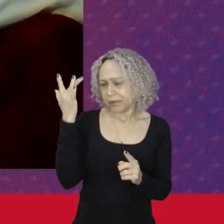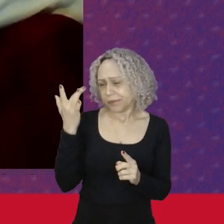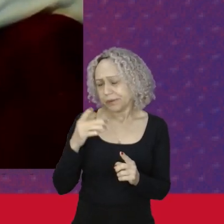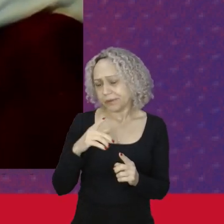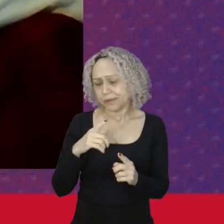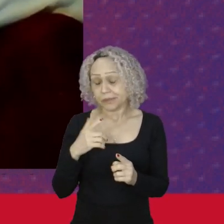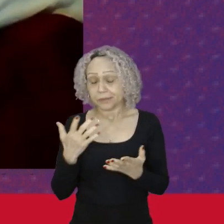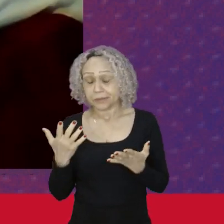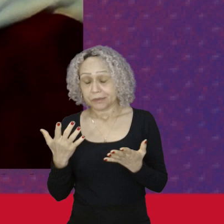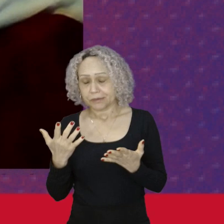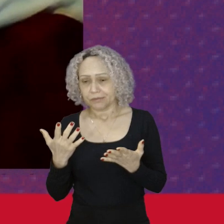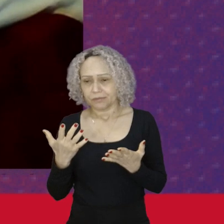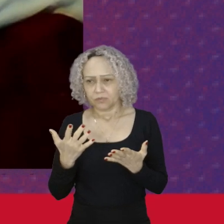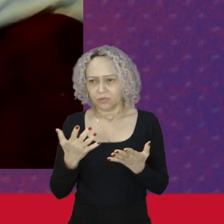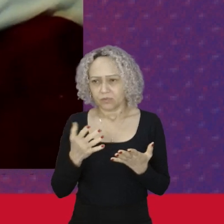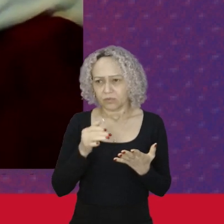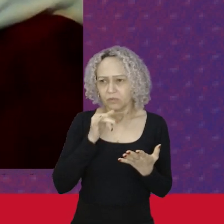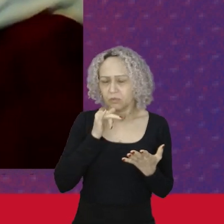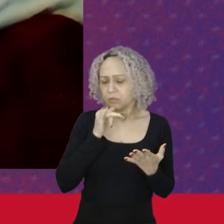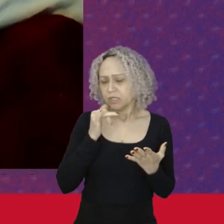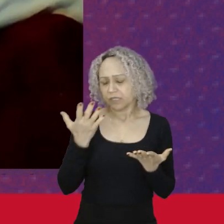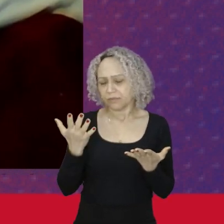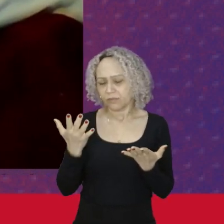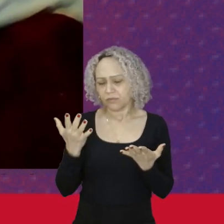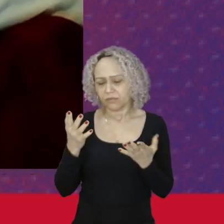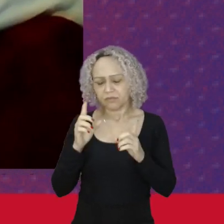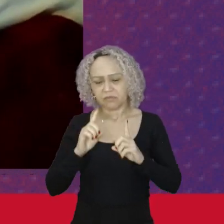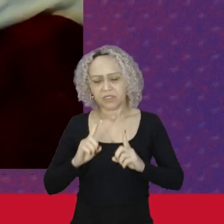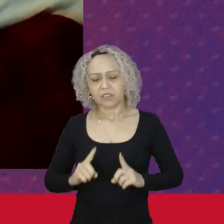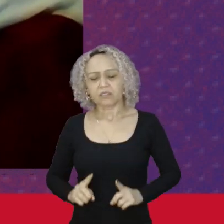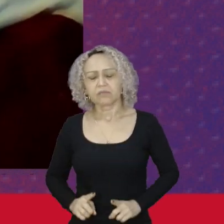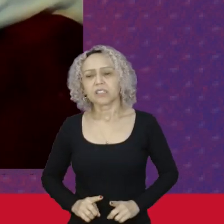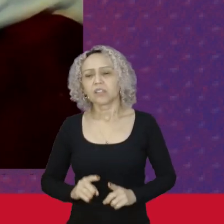portando uma deficiência, seriam deficientes em função